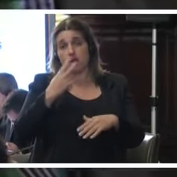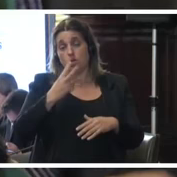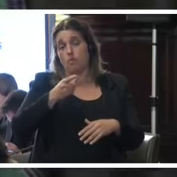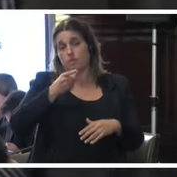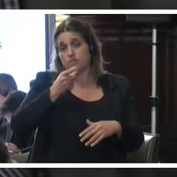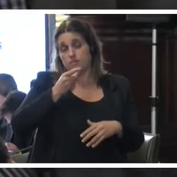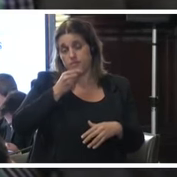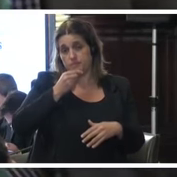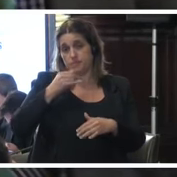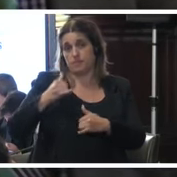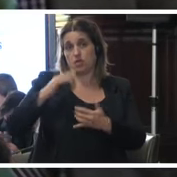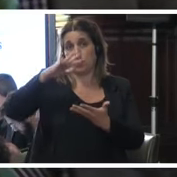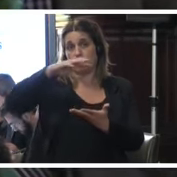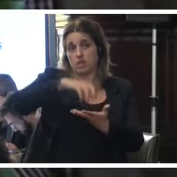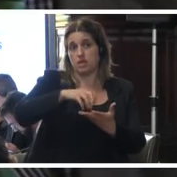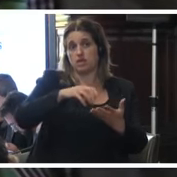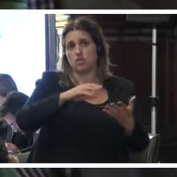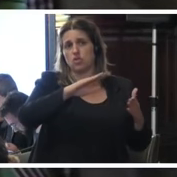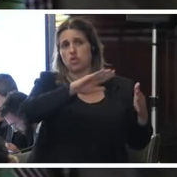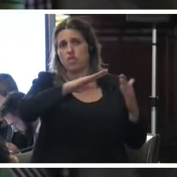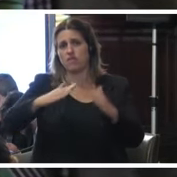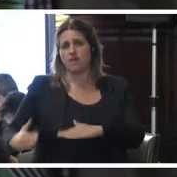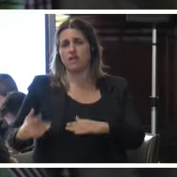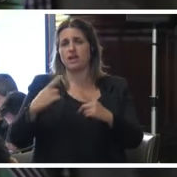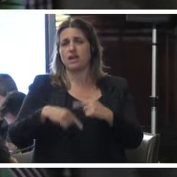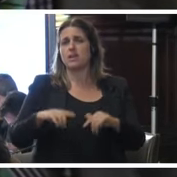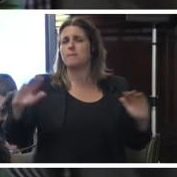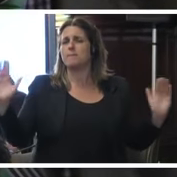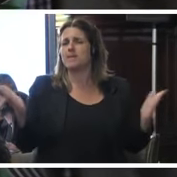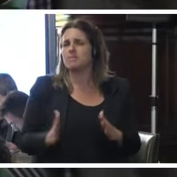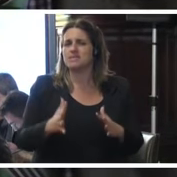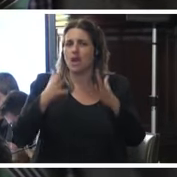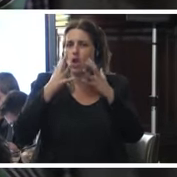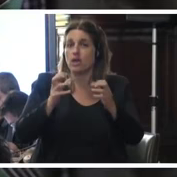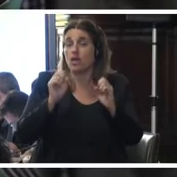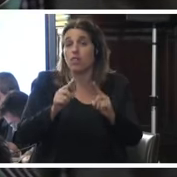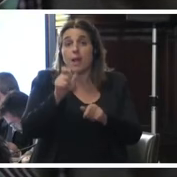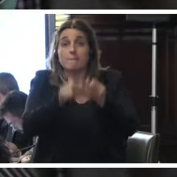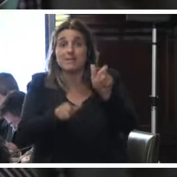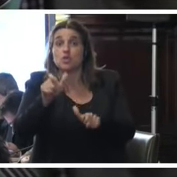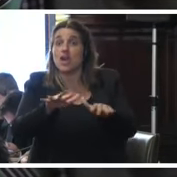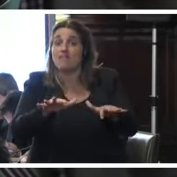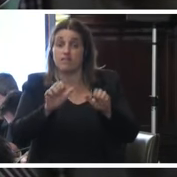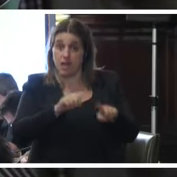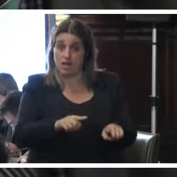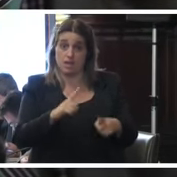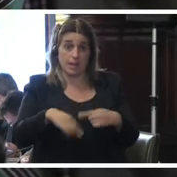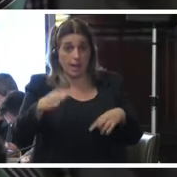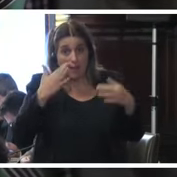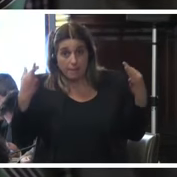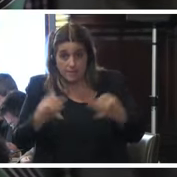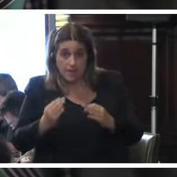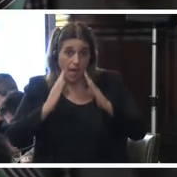favelas da cidade do Rio de Janeiro e minimizar os riscos à população que habita estas áreas, com especial atenção para áreas escolares e